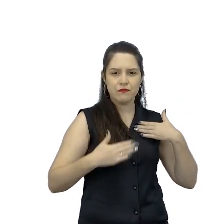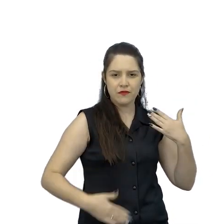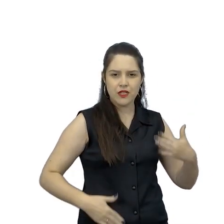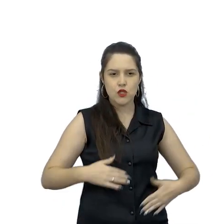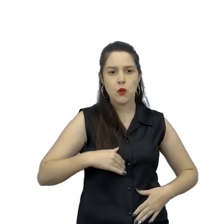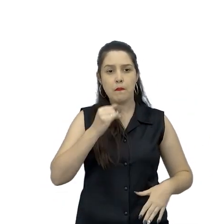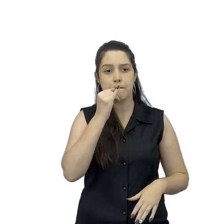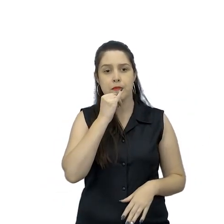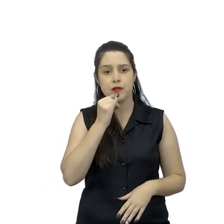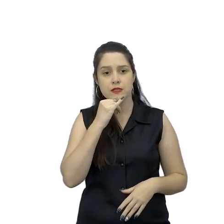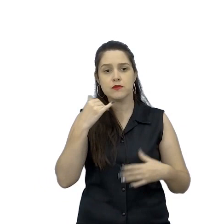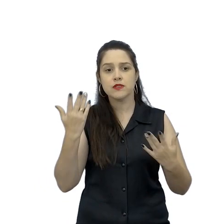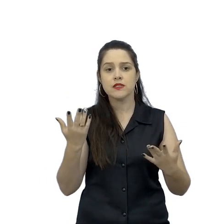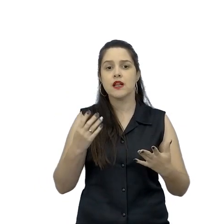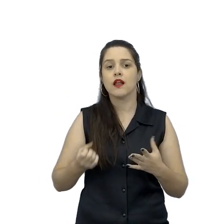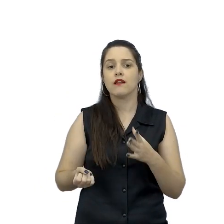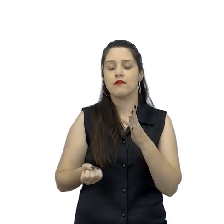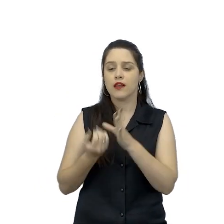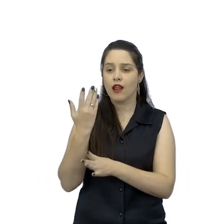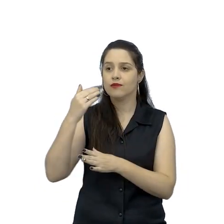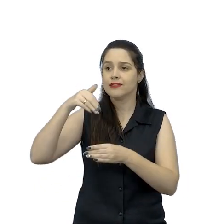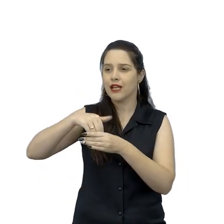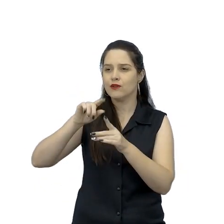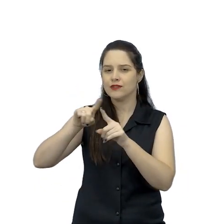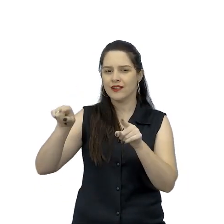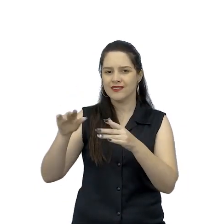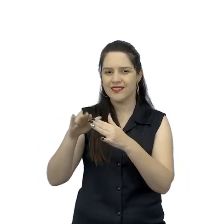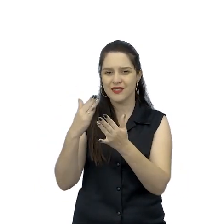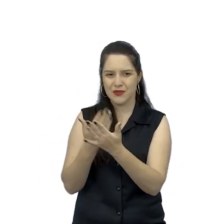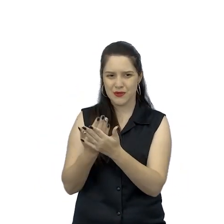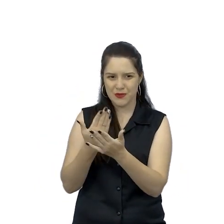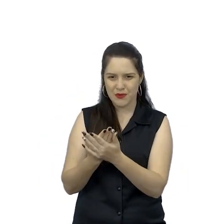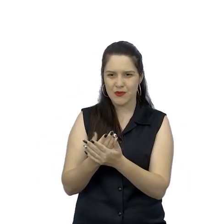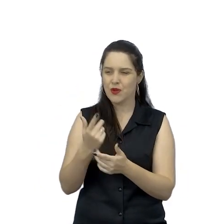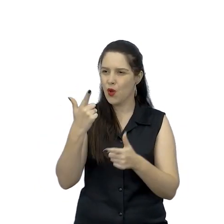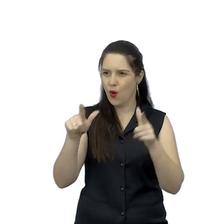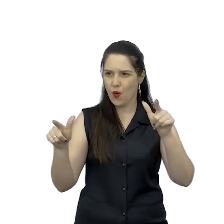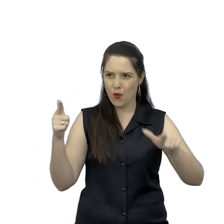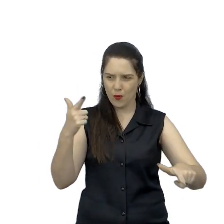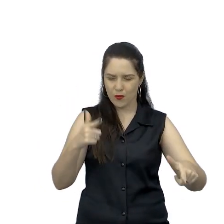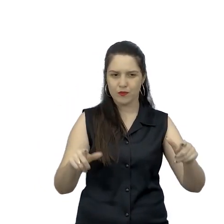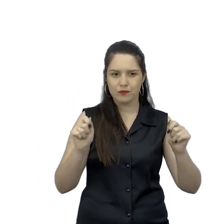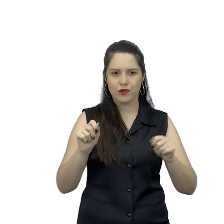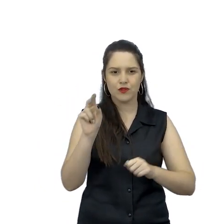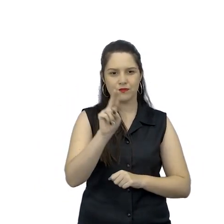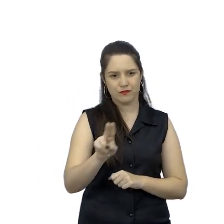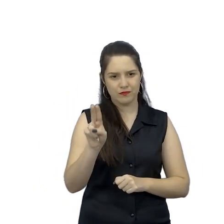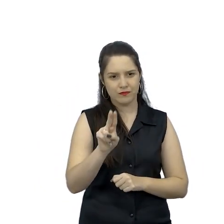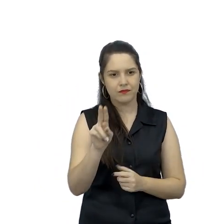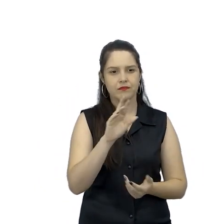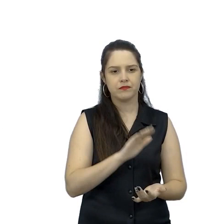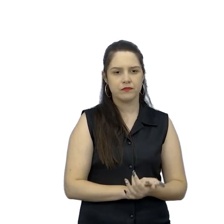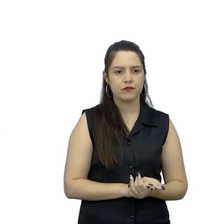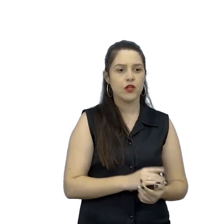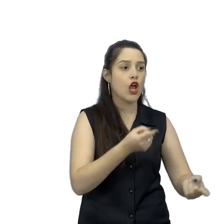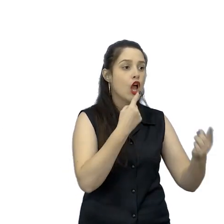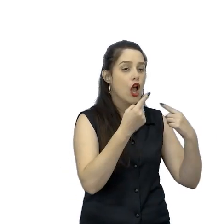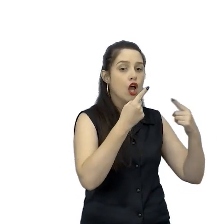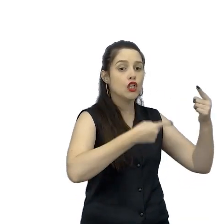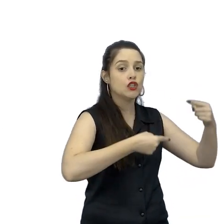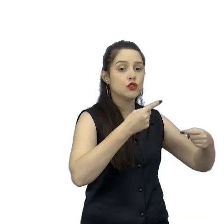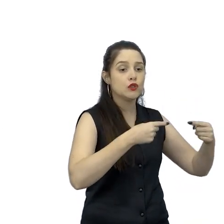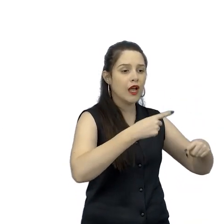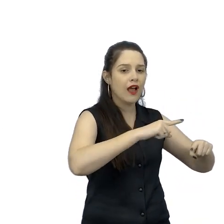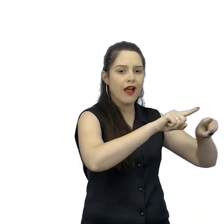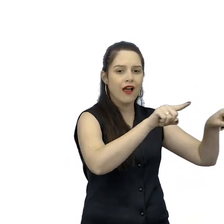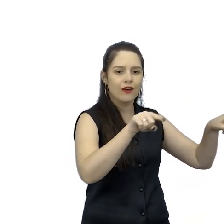exemplo, a serem criados na escola, jornais murais, cartazes e outros que poderão ser utilizados. Discutir com a turma